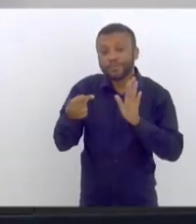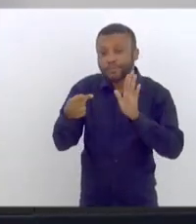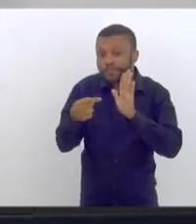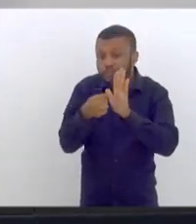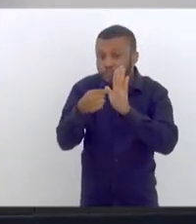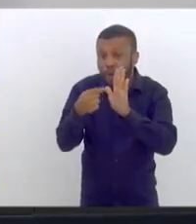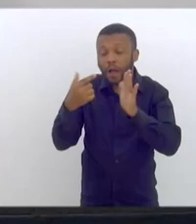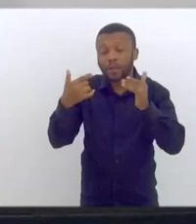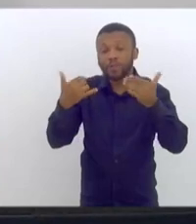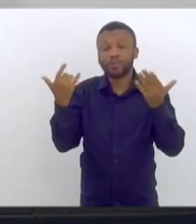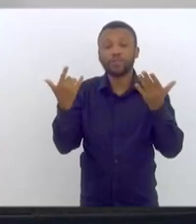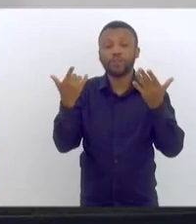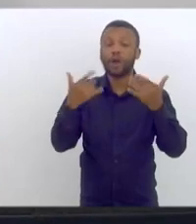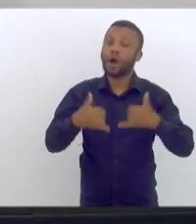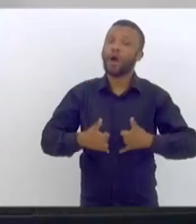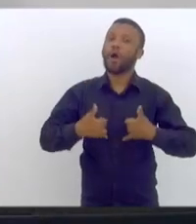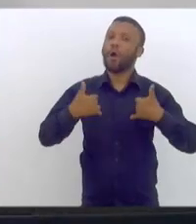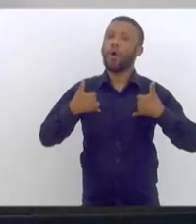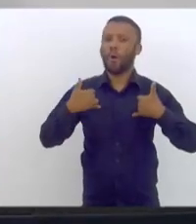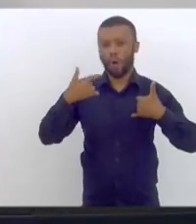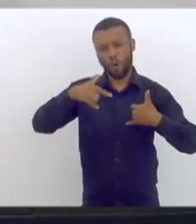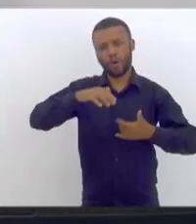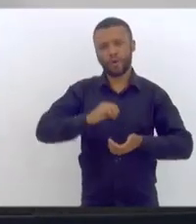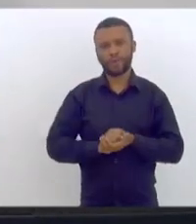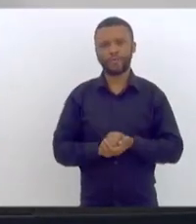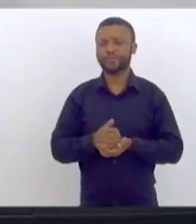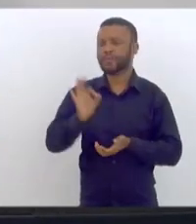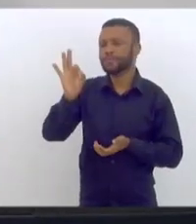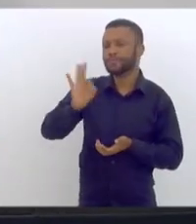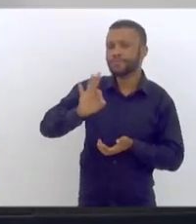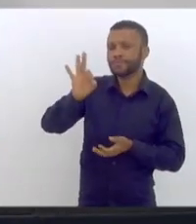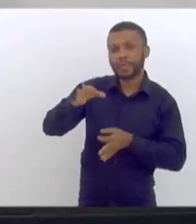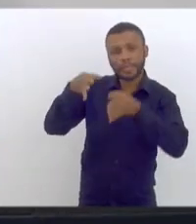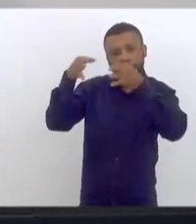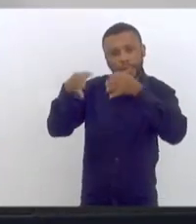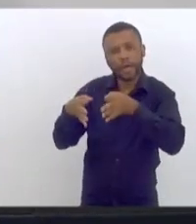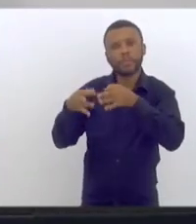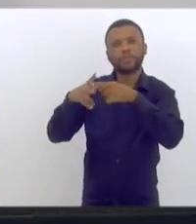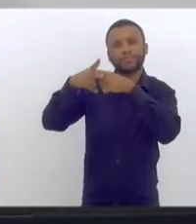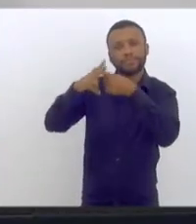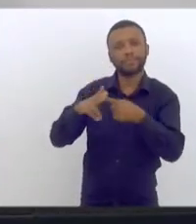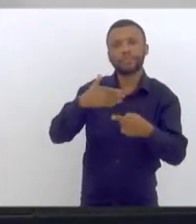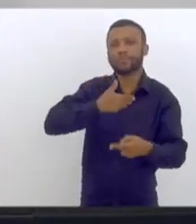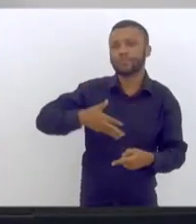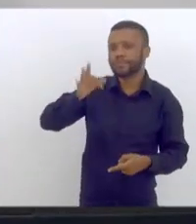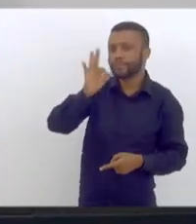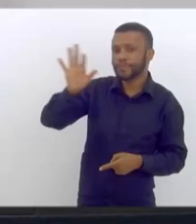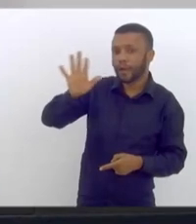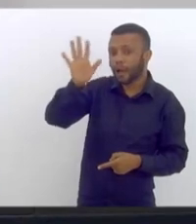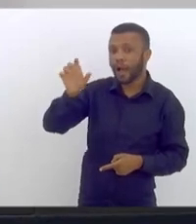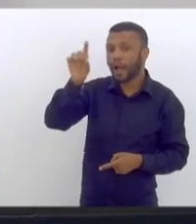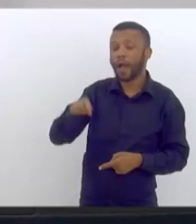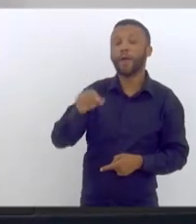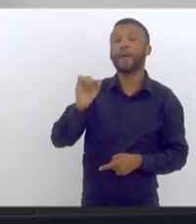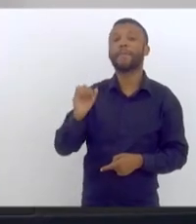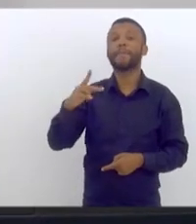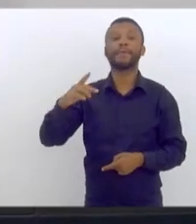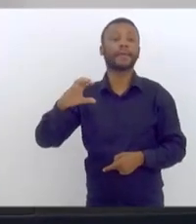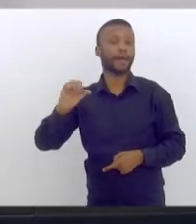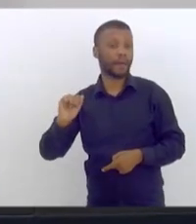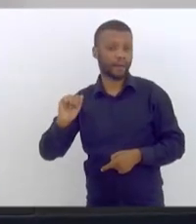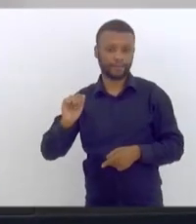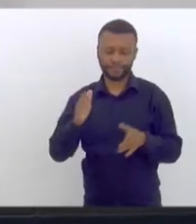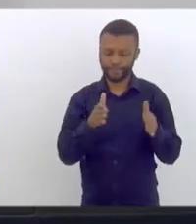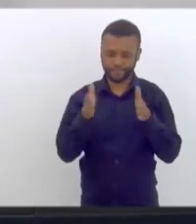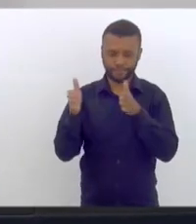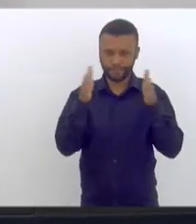Honra e o índice formal de reajuste da união é o IPCA então eu vou